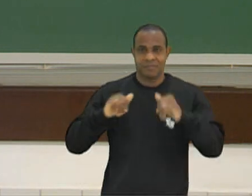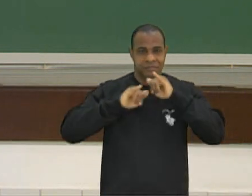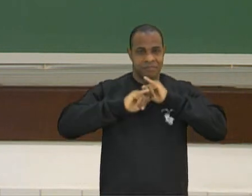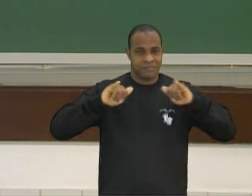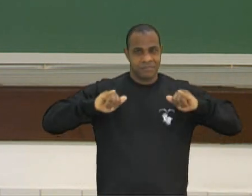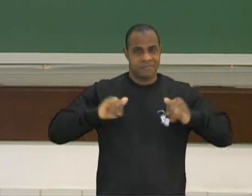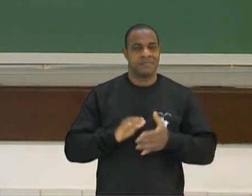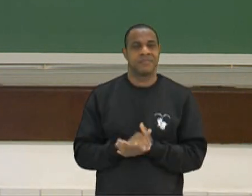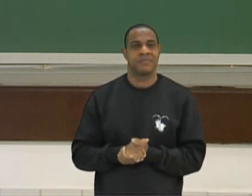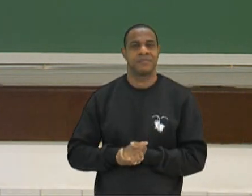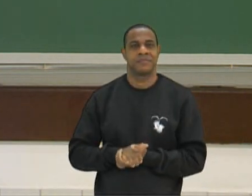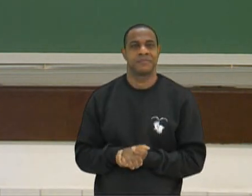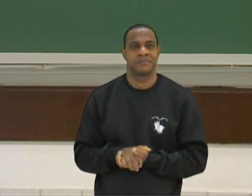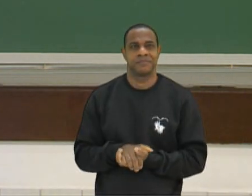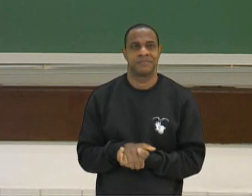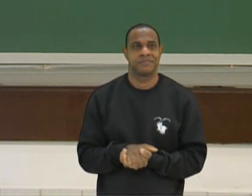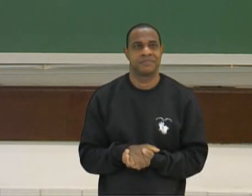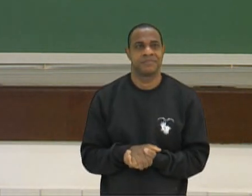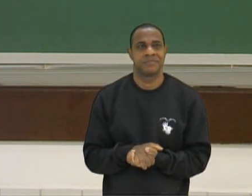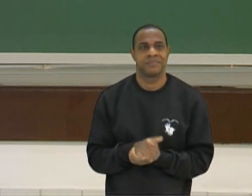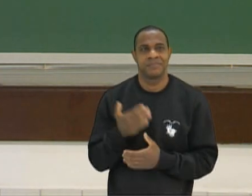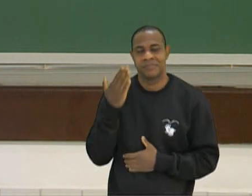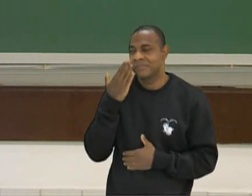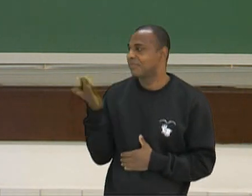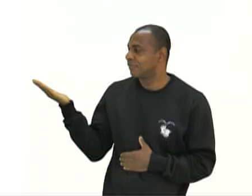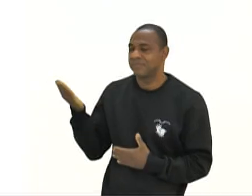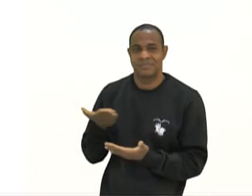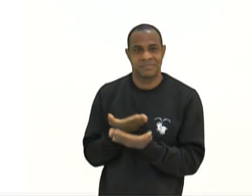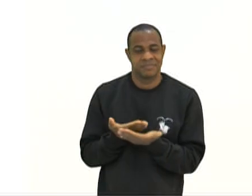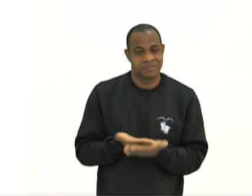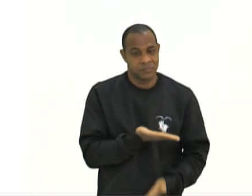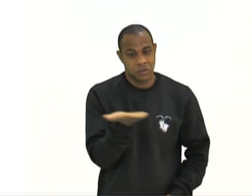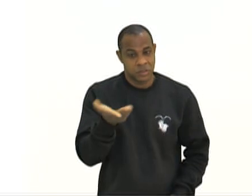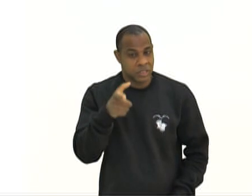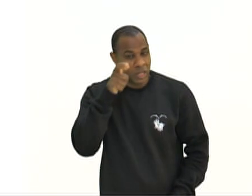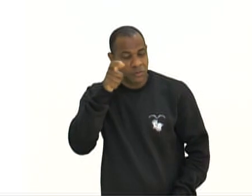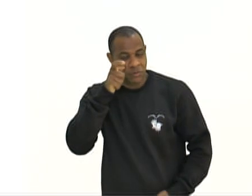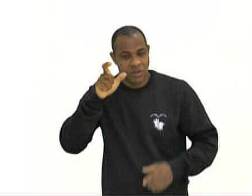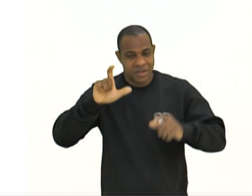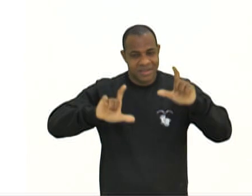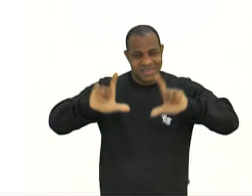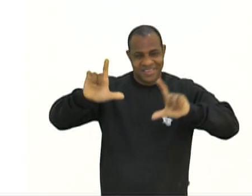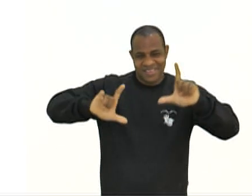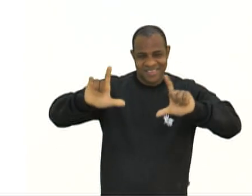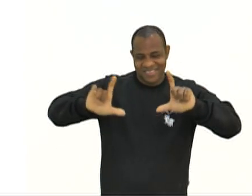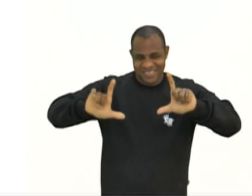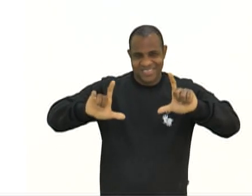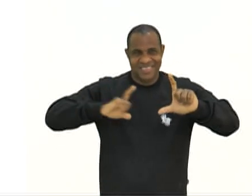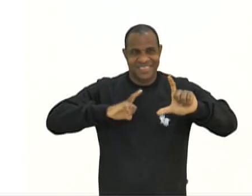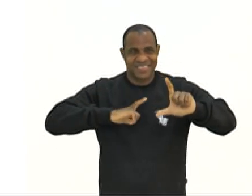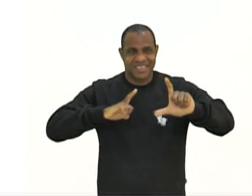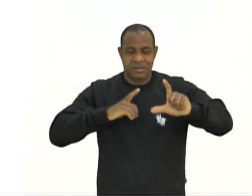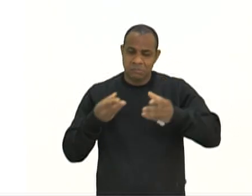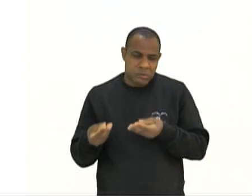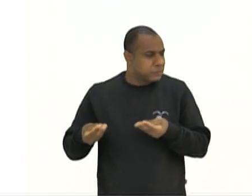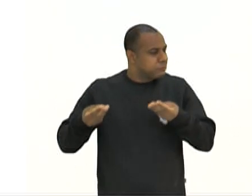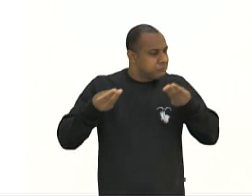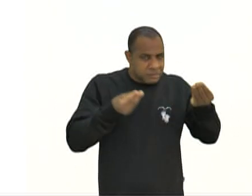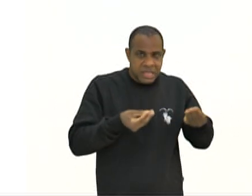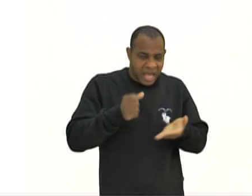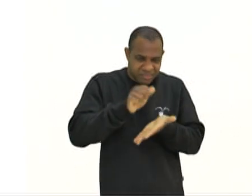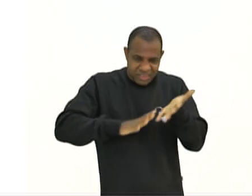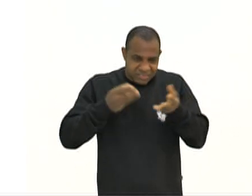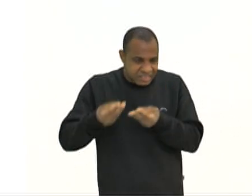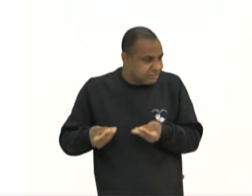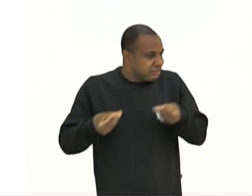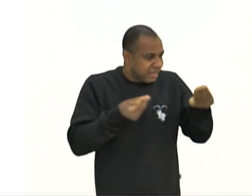antes da gente dar sequência na nossa aula. Aqui, aos estudantes que estão assistindo às aulas pela televisão, entreguem as suas